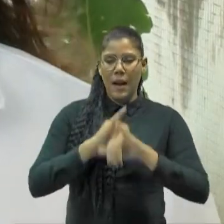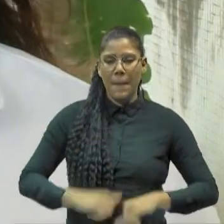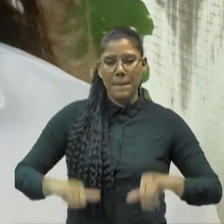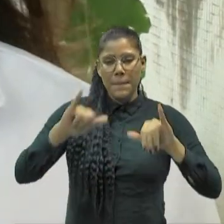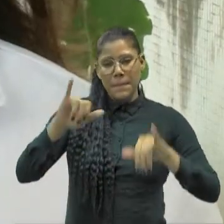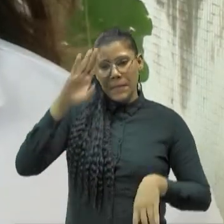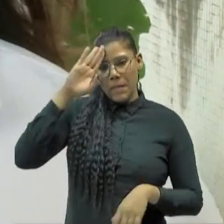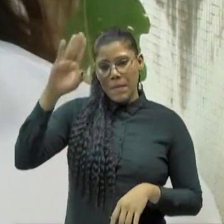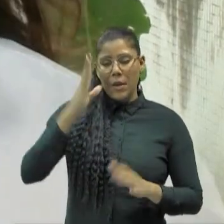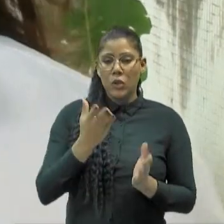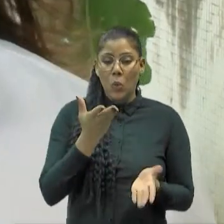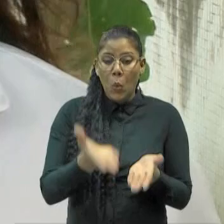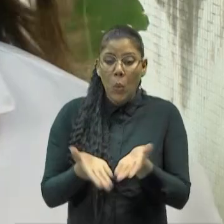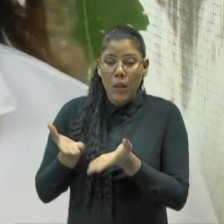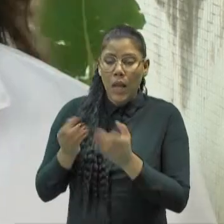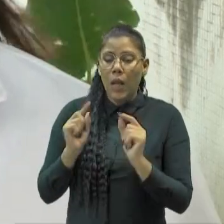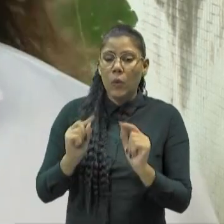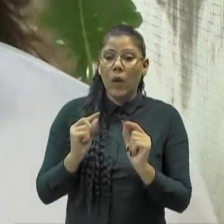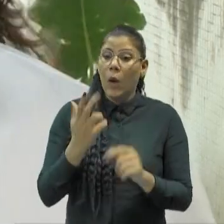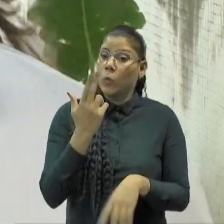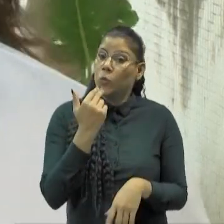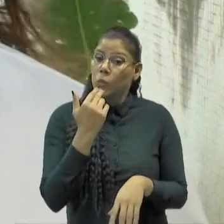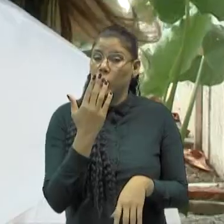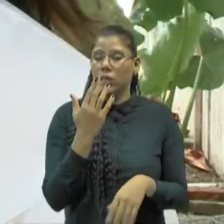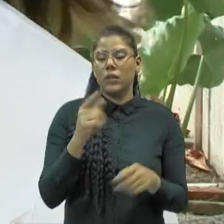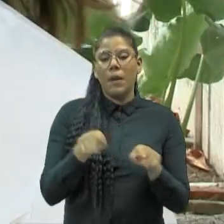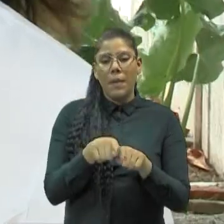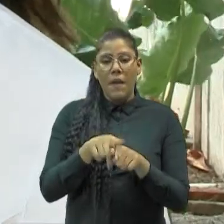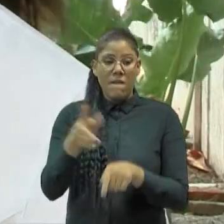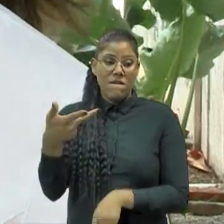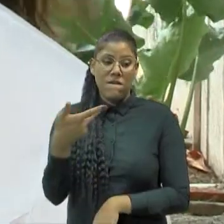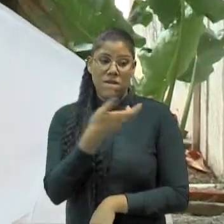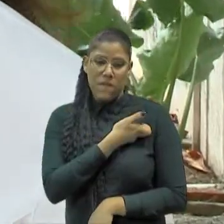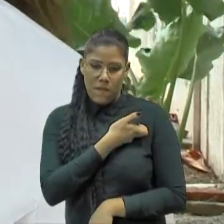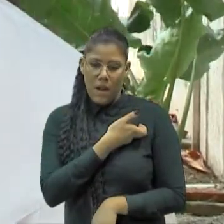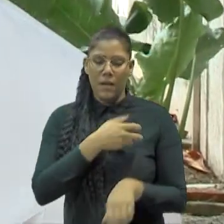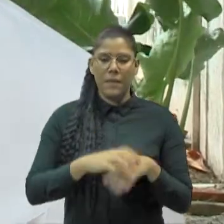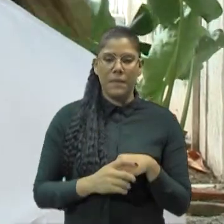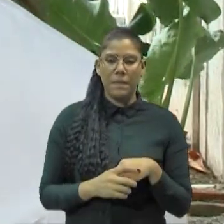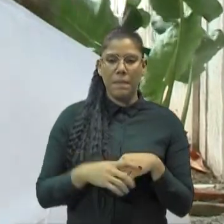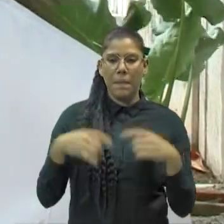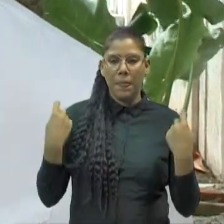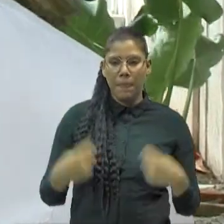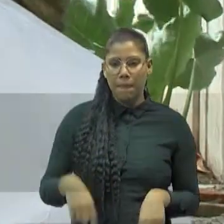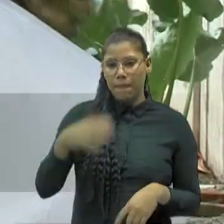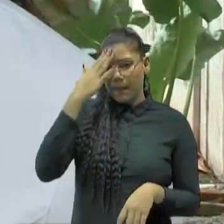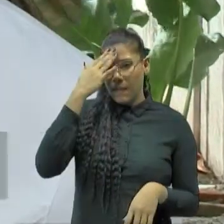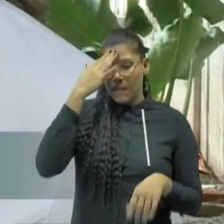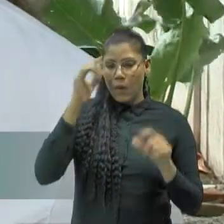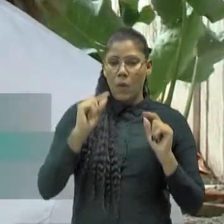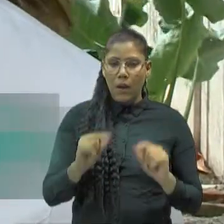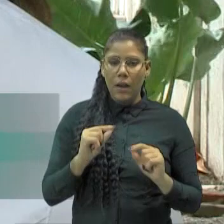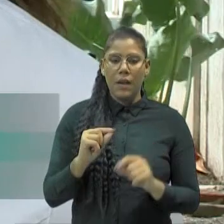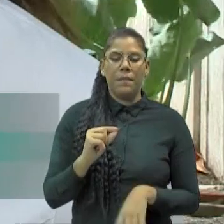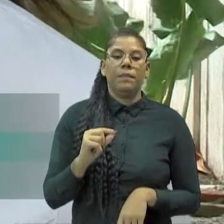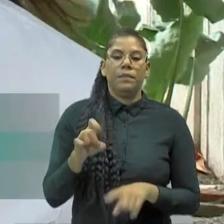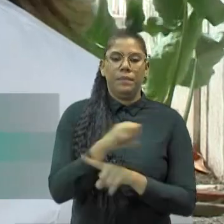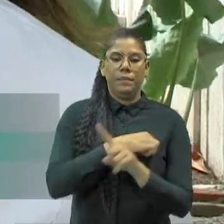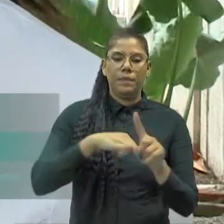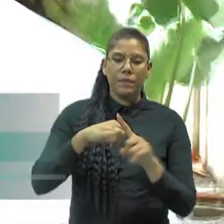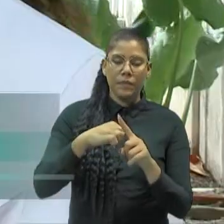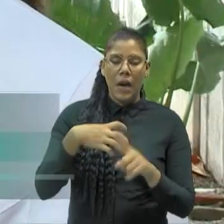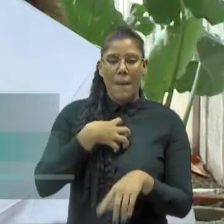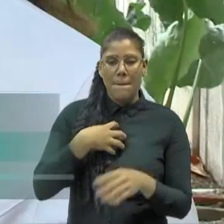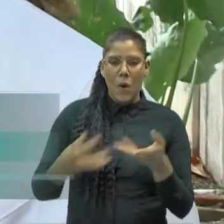cuidados nutricionais e para a vacinação do público. Entender, né, esse aspecto socioemocional da criança, o desenvolvimento,